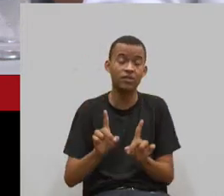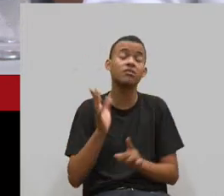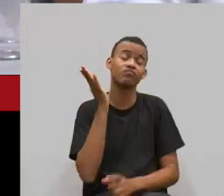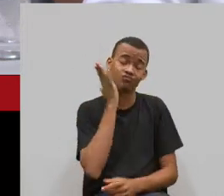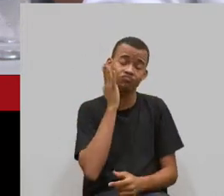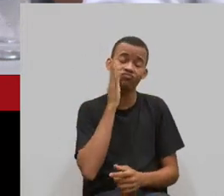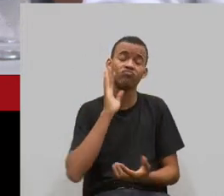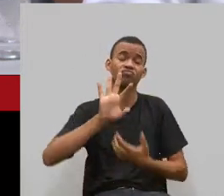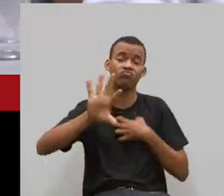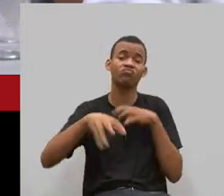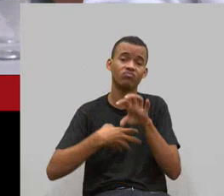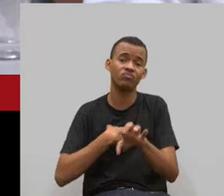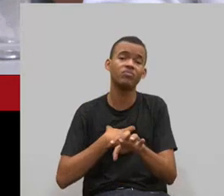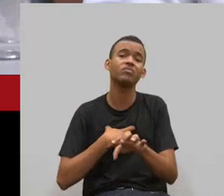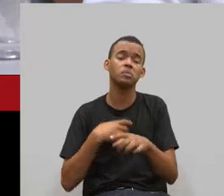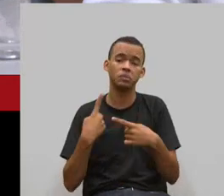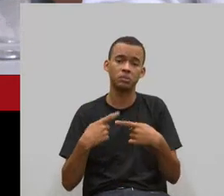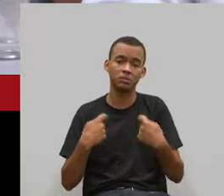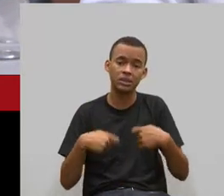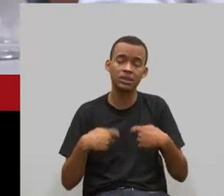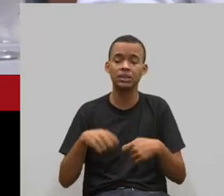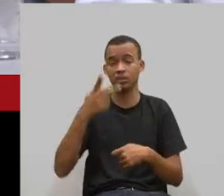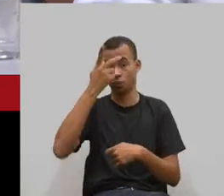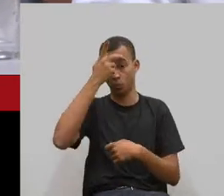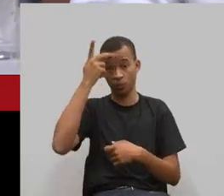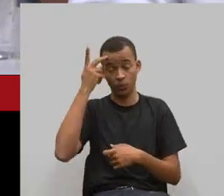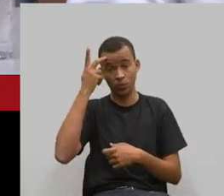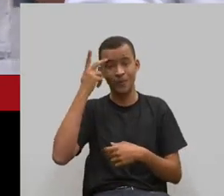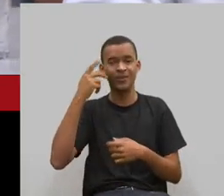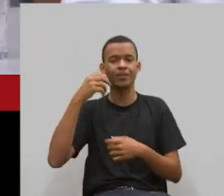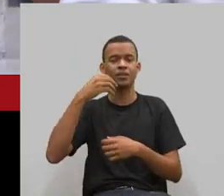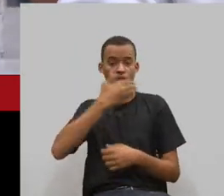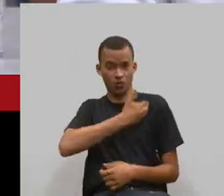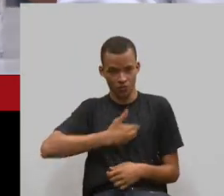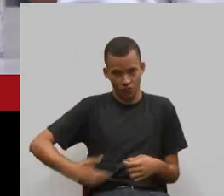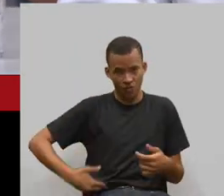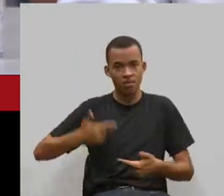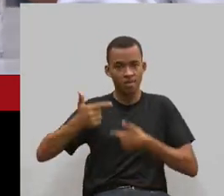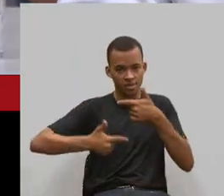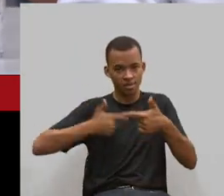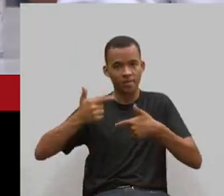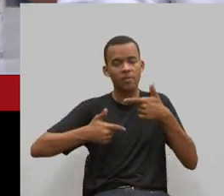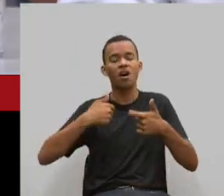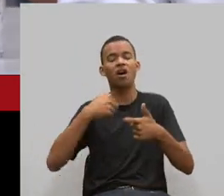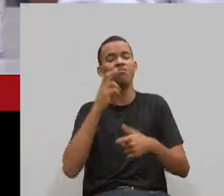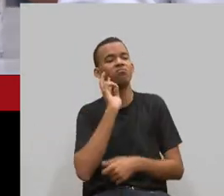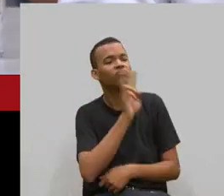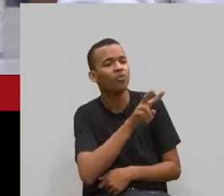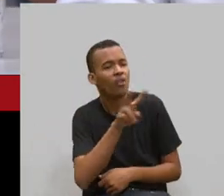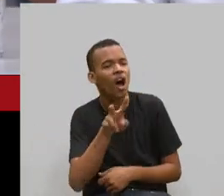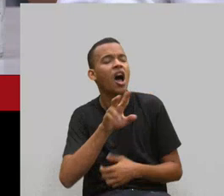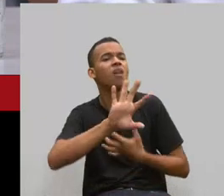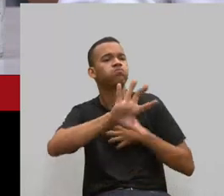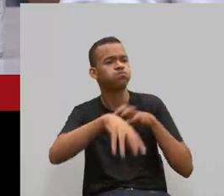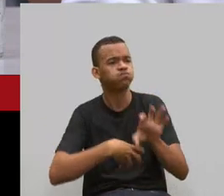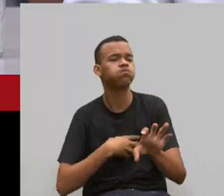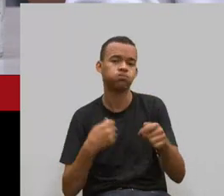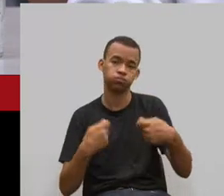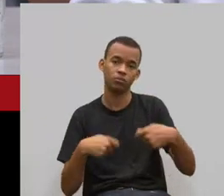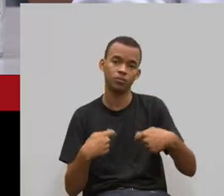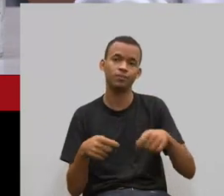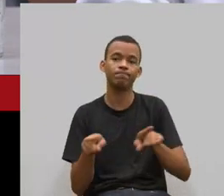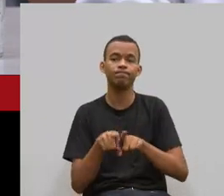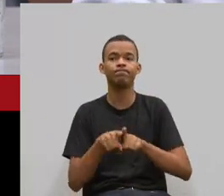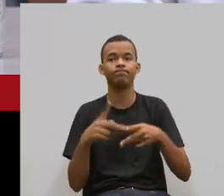né a gente precisa da sensibilidade dos Funcionários Públicos no dia a dia para estar trabalhando com essas pessoas o Dr Maurício falou aqui bem hoje